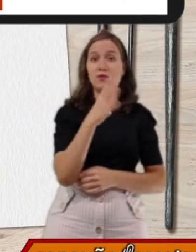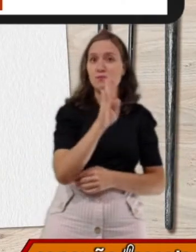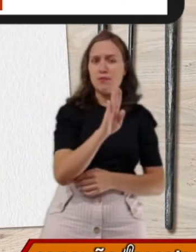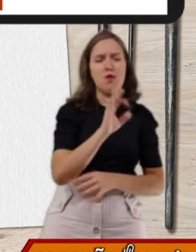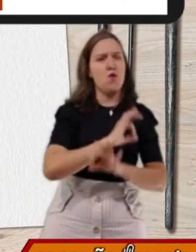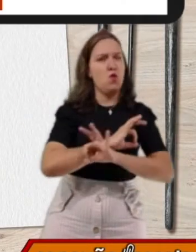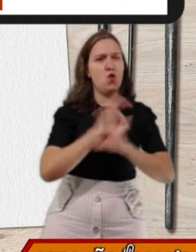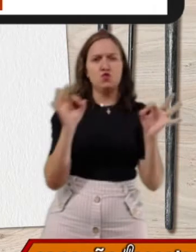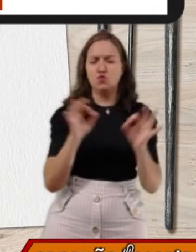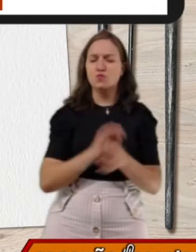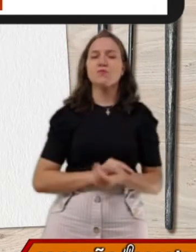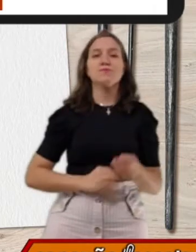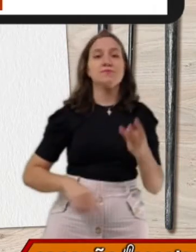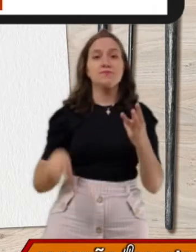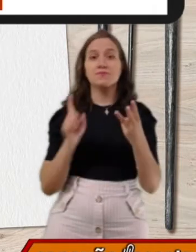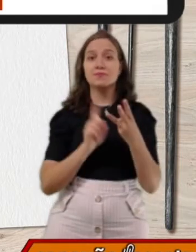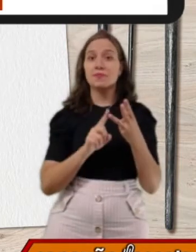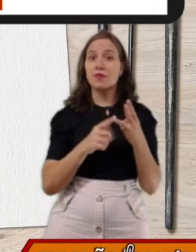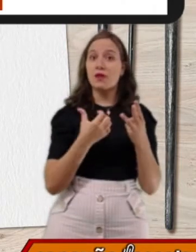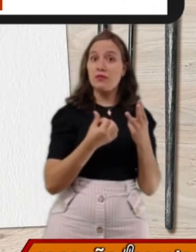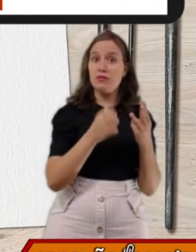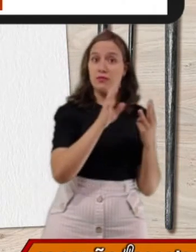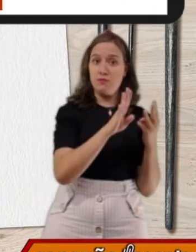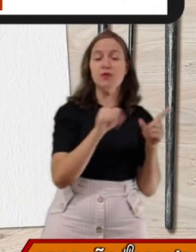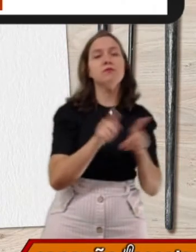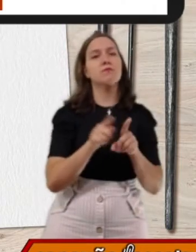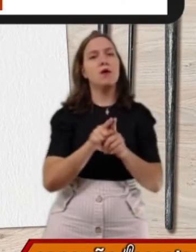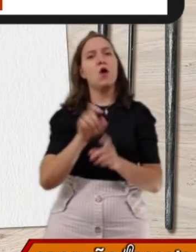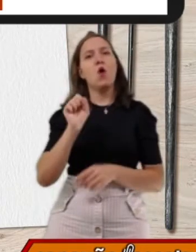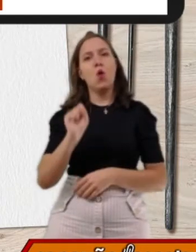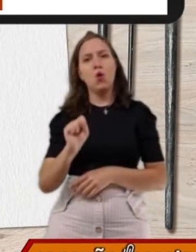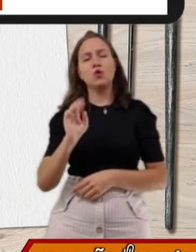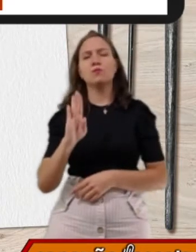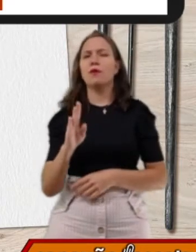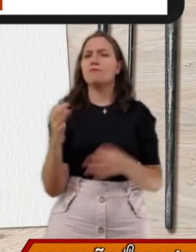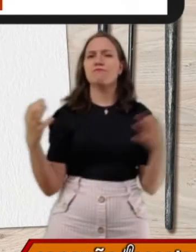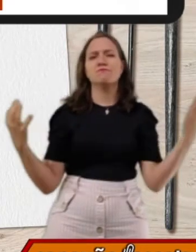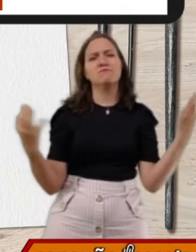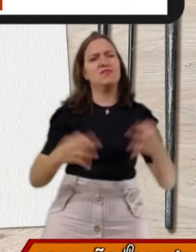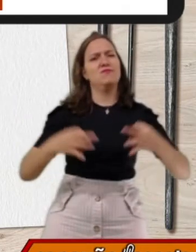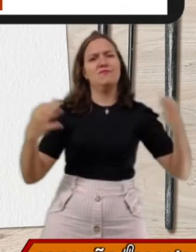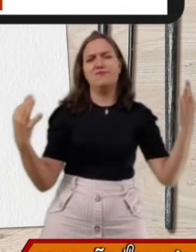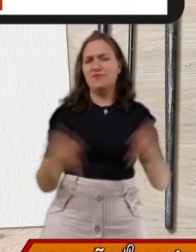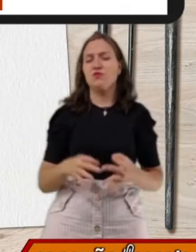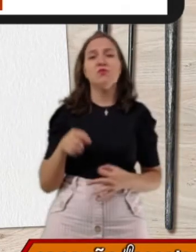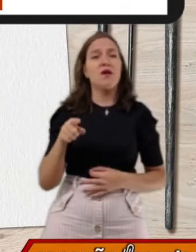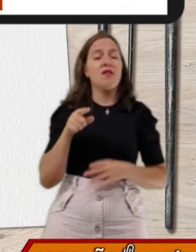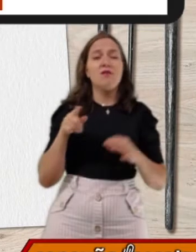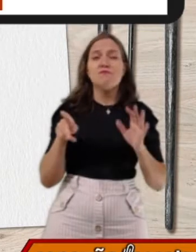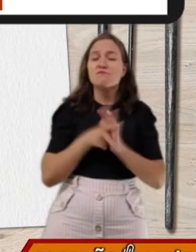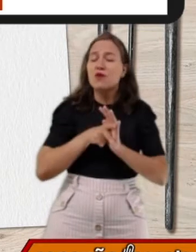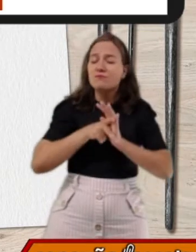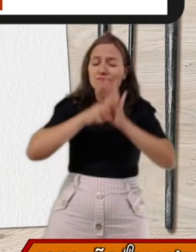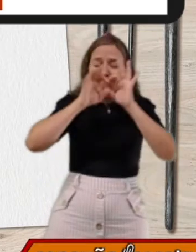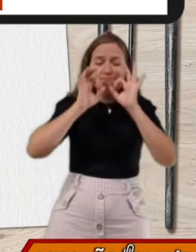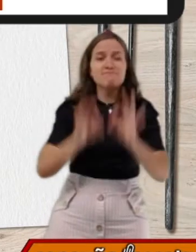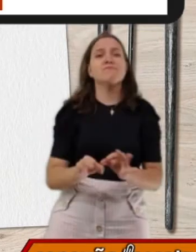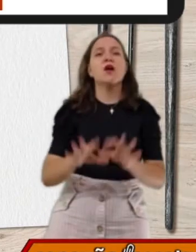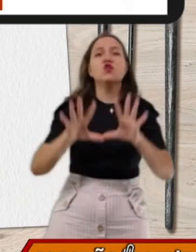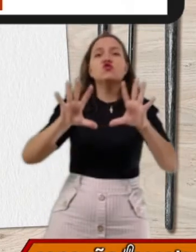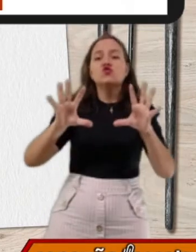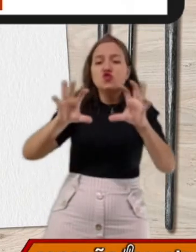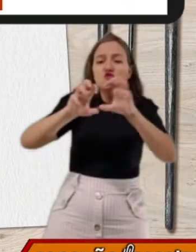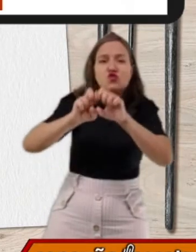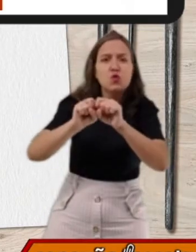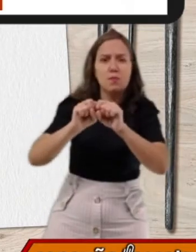Tá show de bola e o 6B 8b são perfeitos Eles nasceram para fazer sombra nós